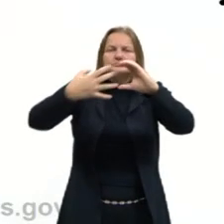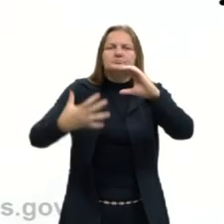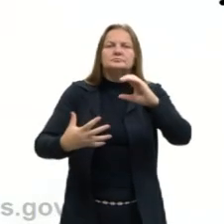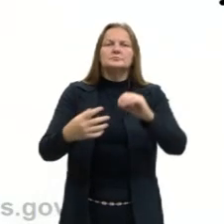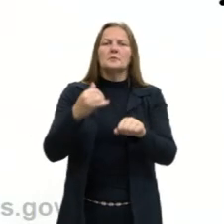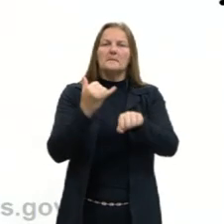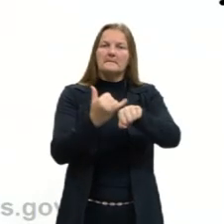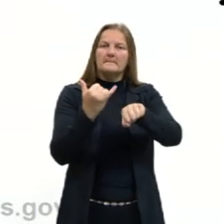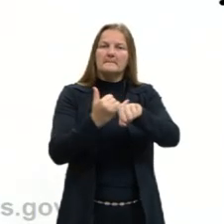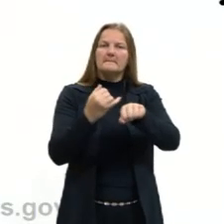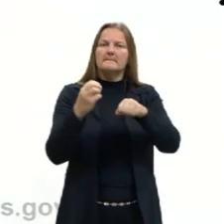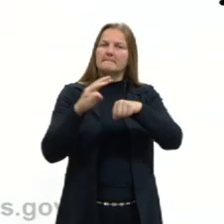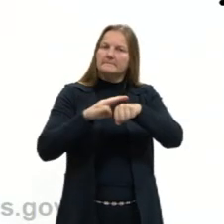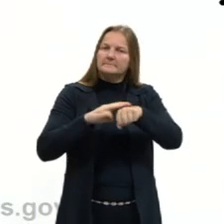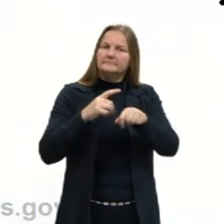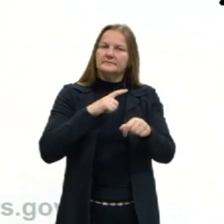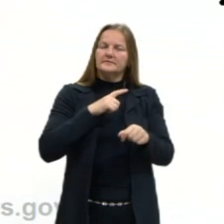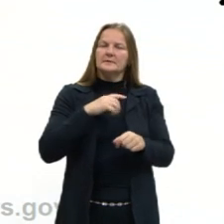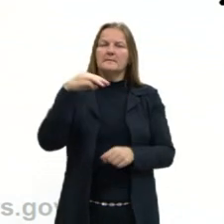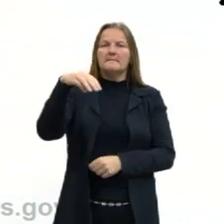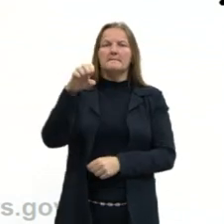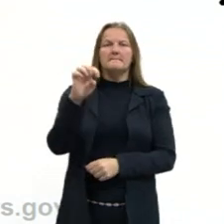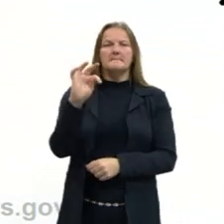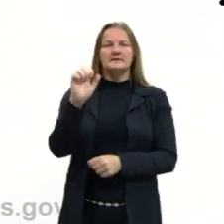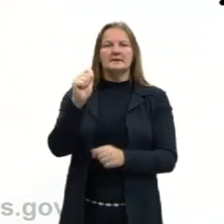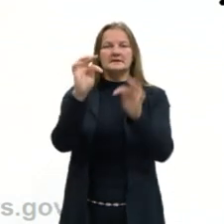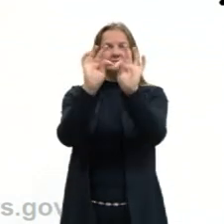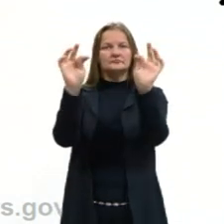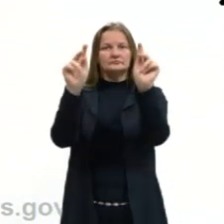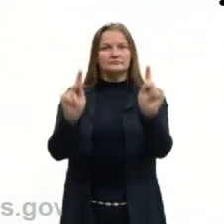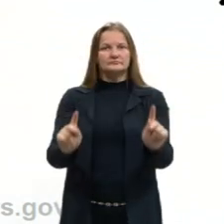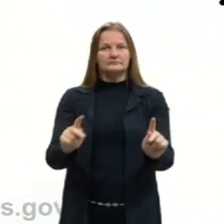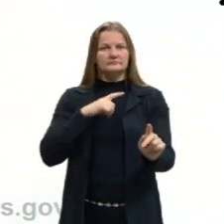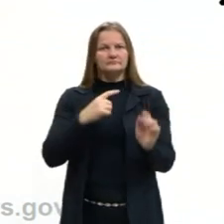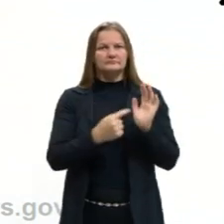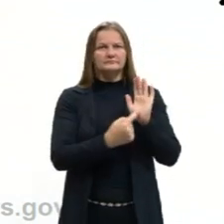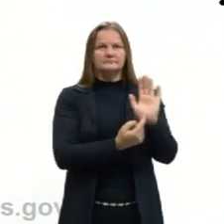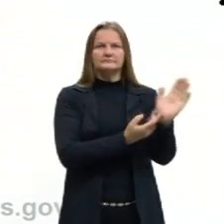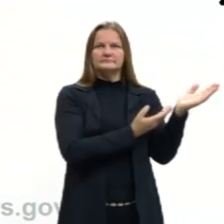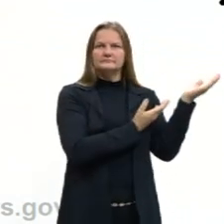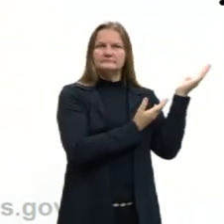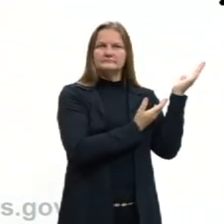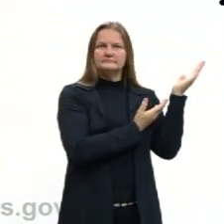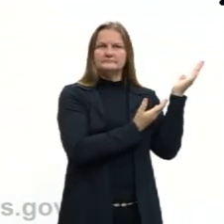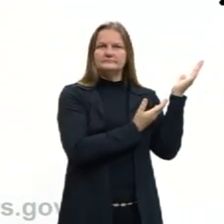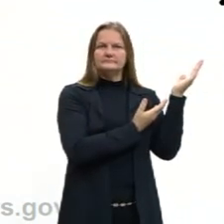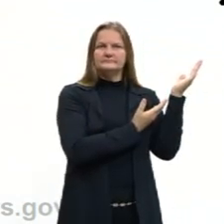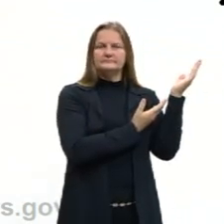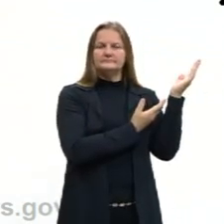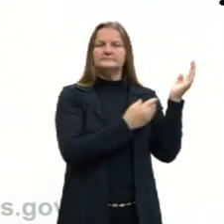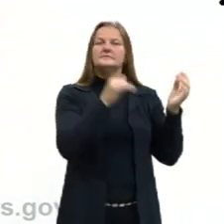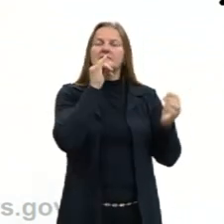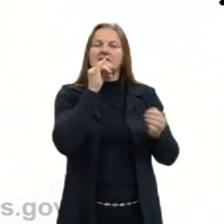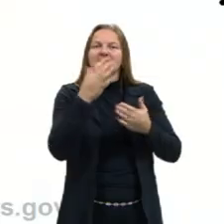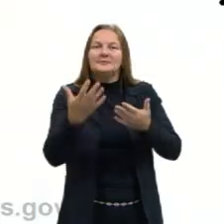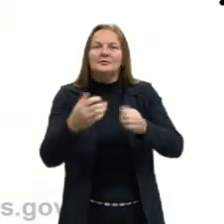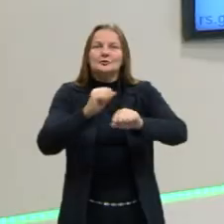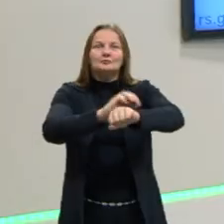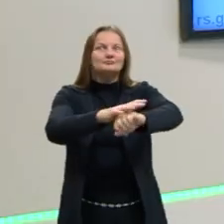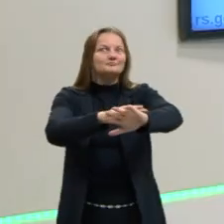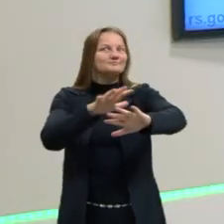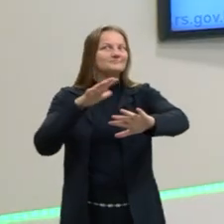gente pode citar alguns lembrando lá dos metais da Tabela Periódica né como por exemplo os metais eles tem aquele